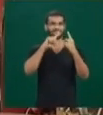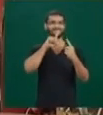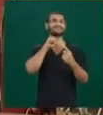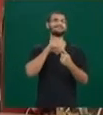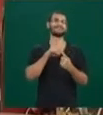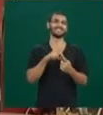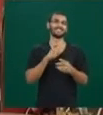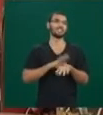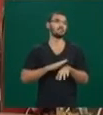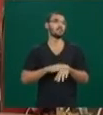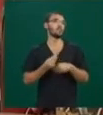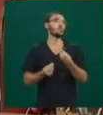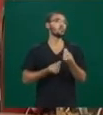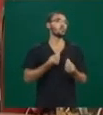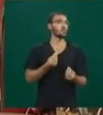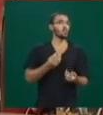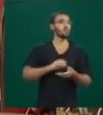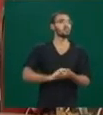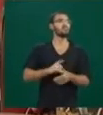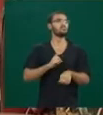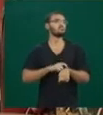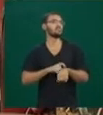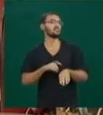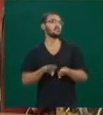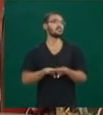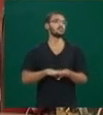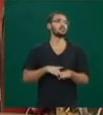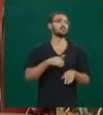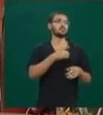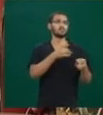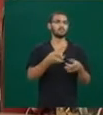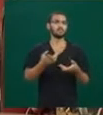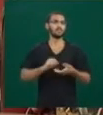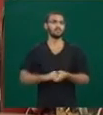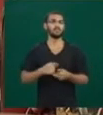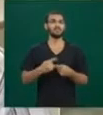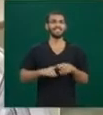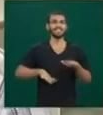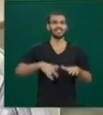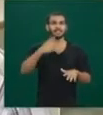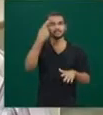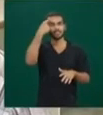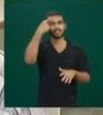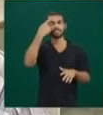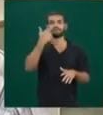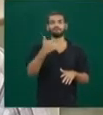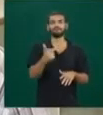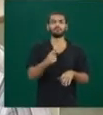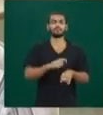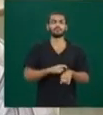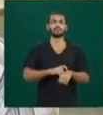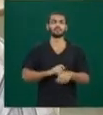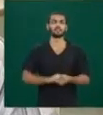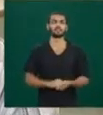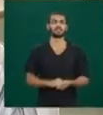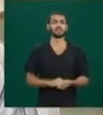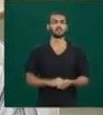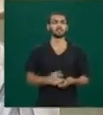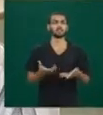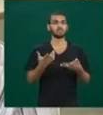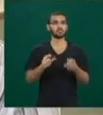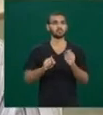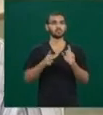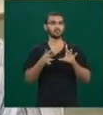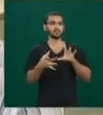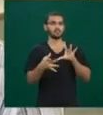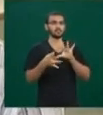e as tarefas do dia a dia. Afinal, quem nunca disse "não tenho tempo"? A necessidade maior é linkar o projeto de